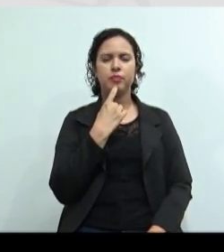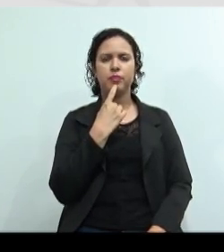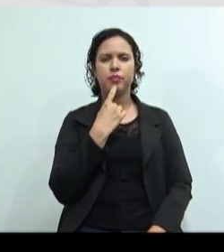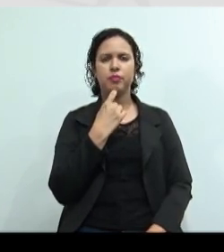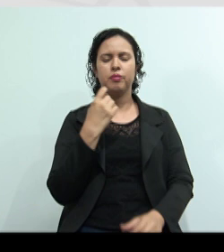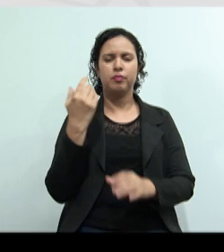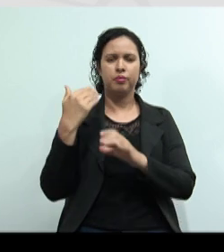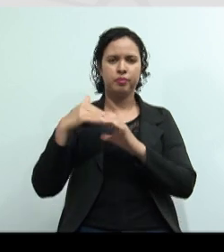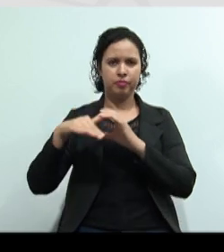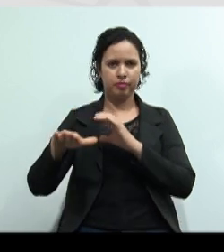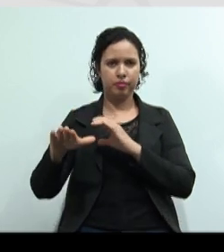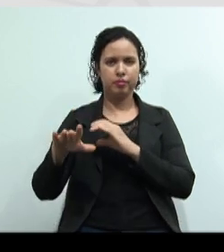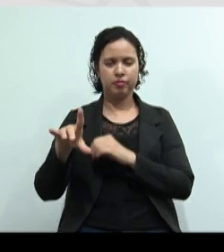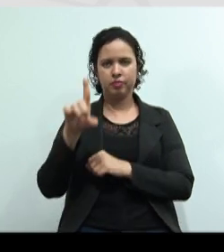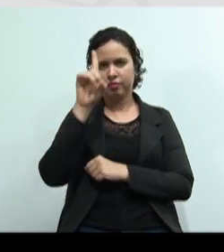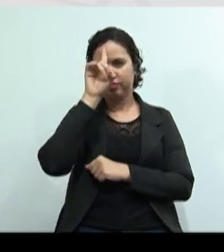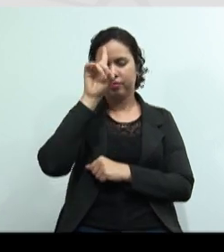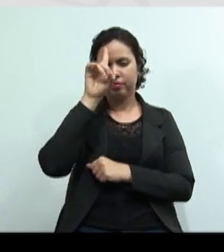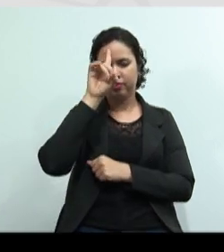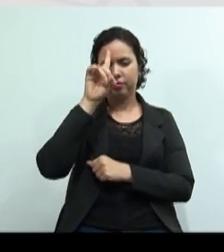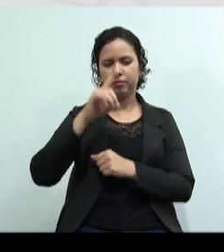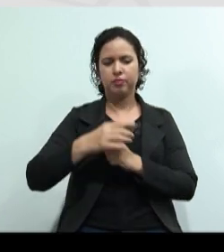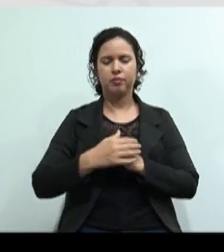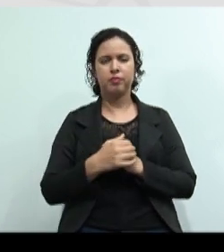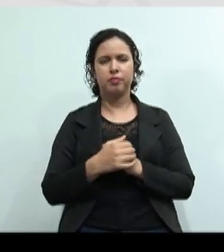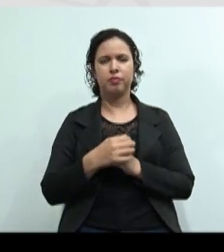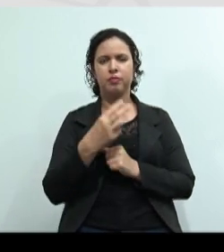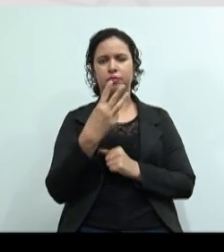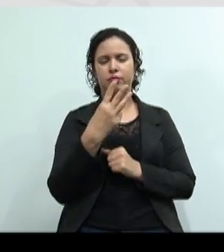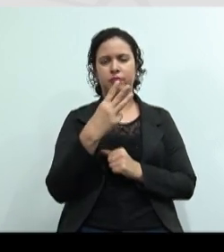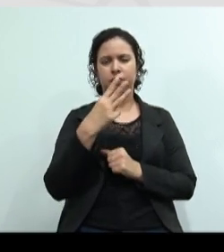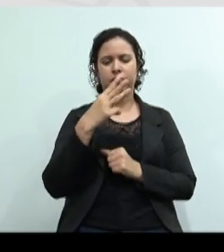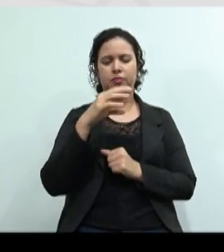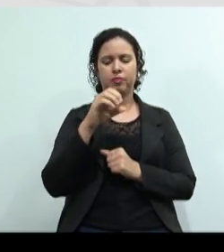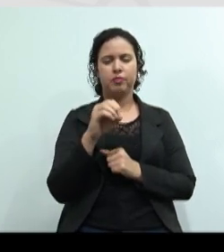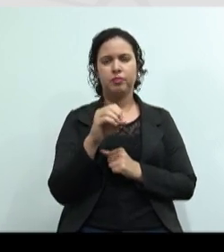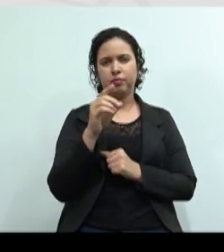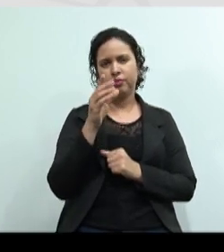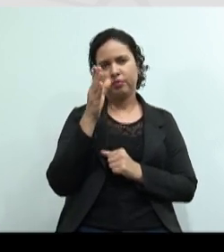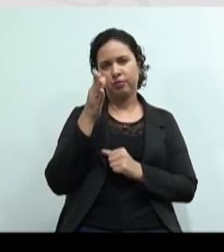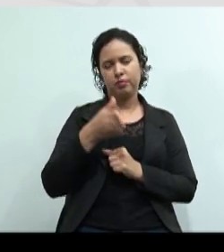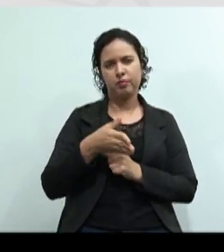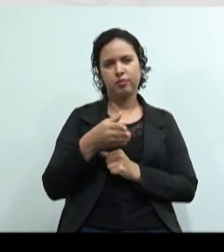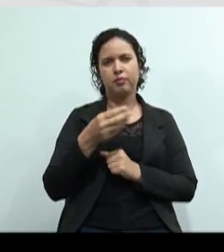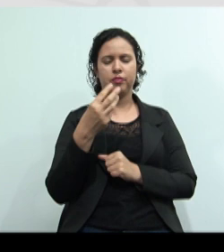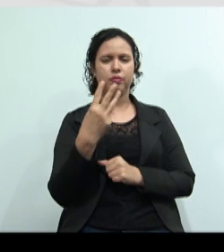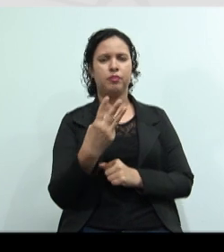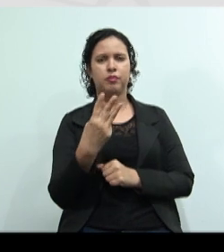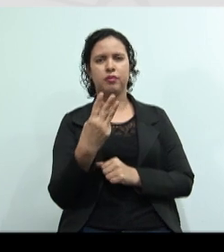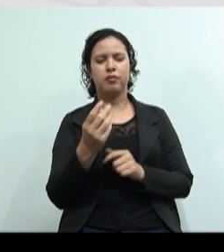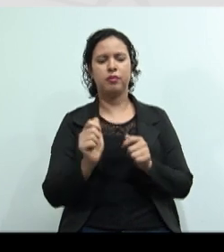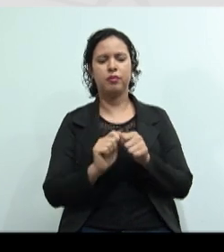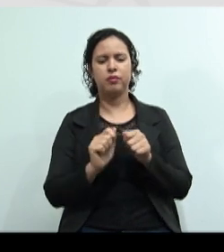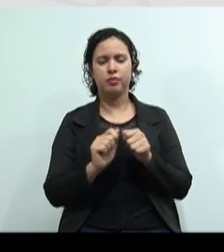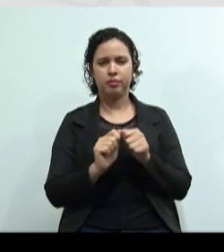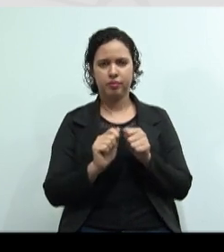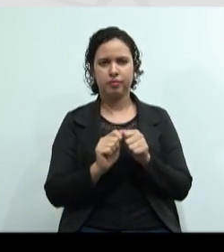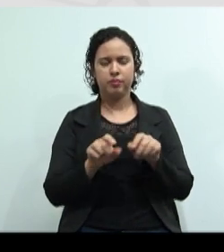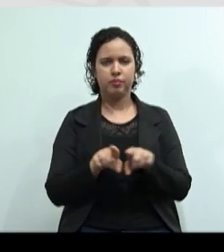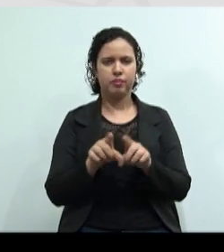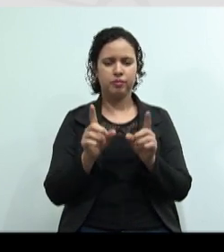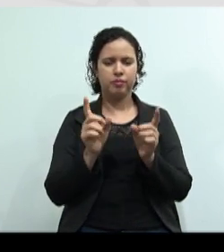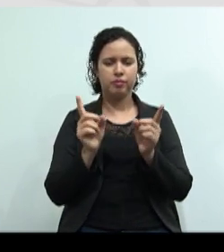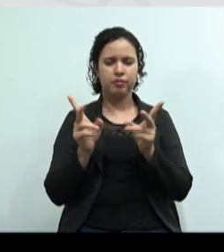saída, em que dia? No dia 30/3, uma saída, ou seja, eu produzi e vendi 30 pudins,